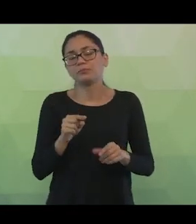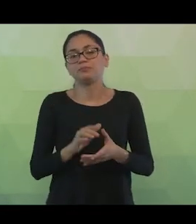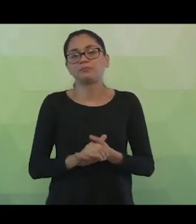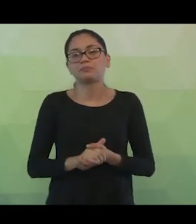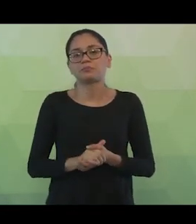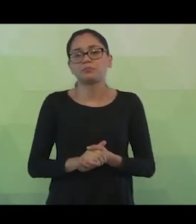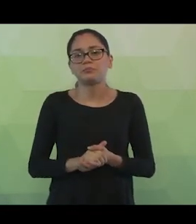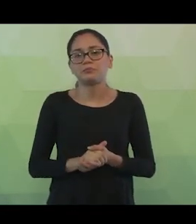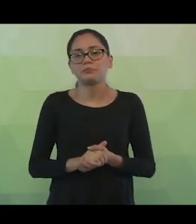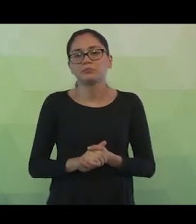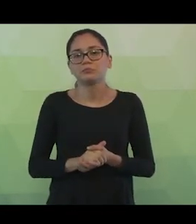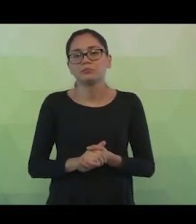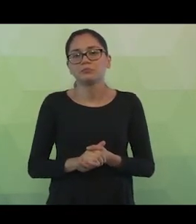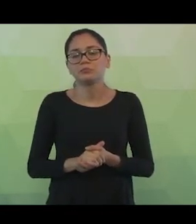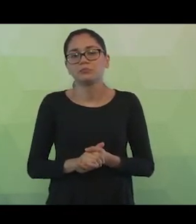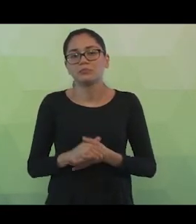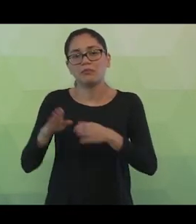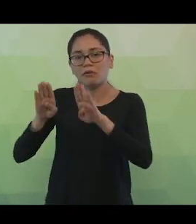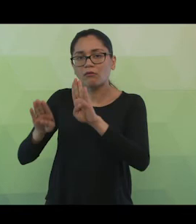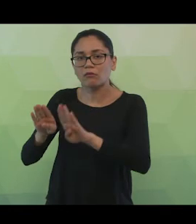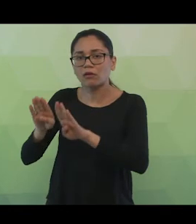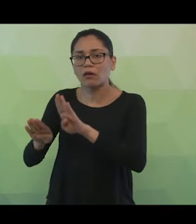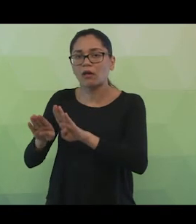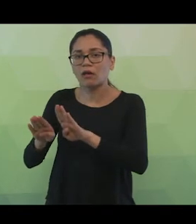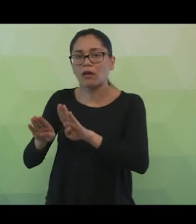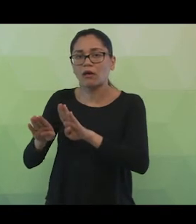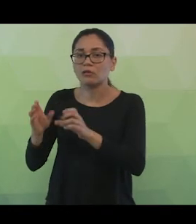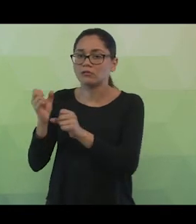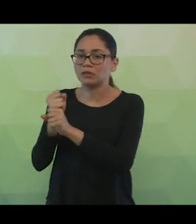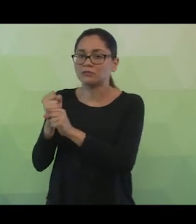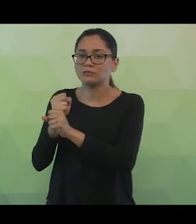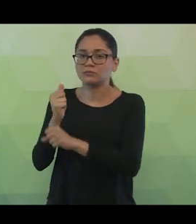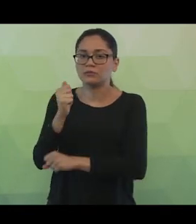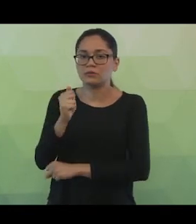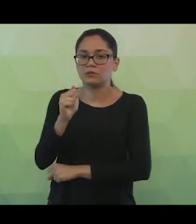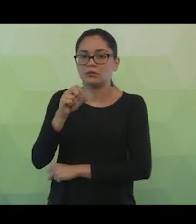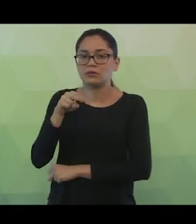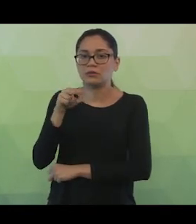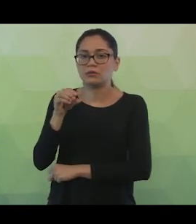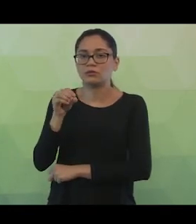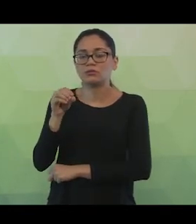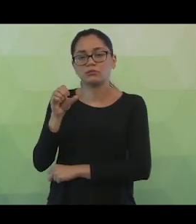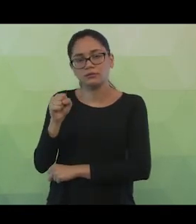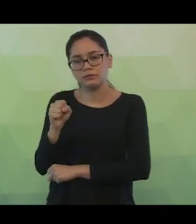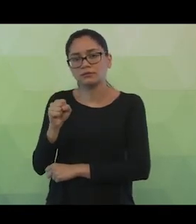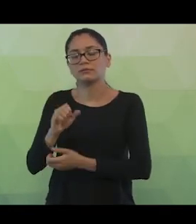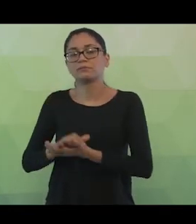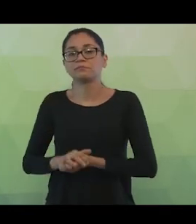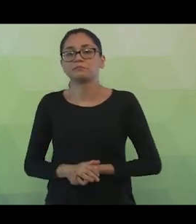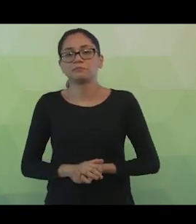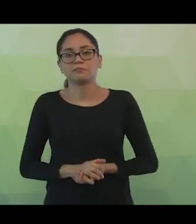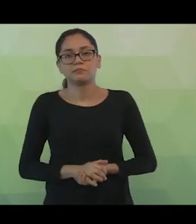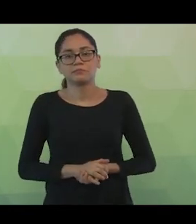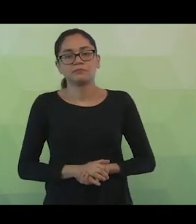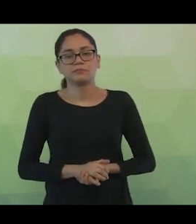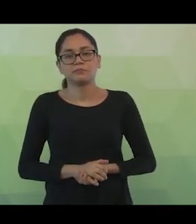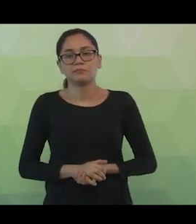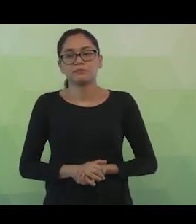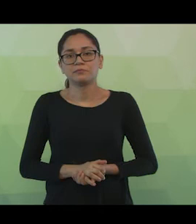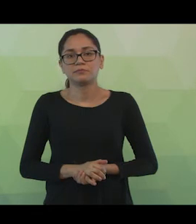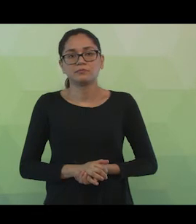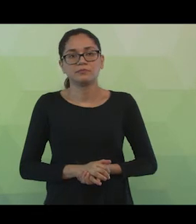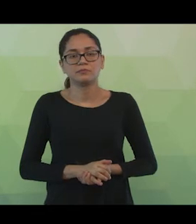declarar a minha variável, anos. Como vai ser uma conversão, então pode ser que ele digite